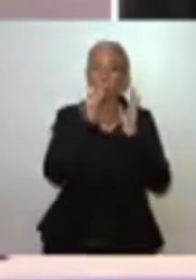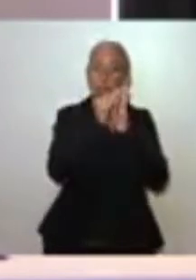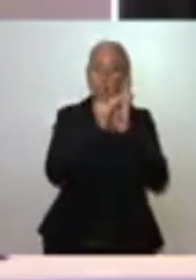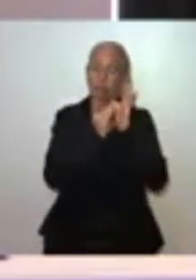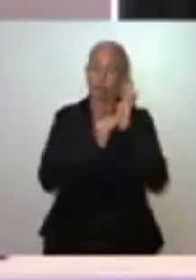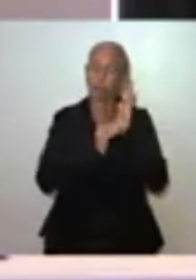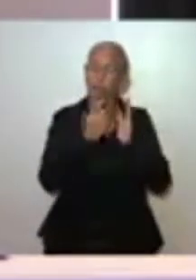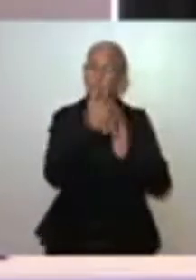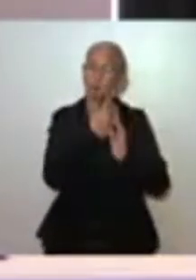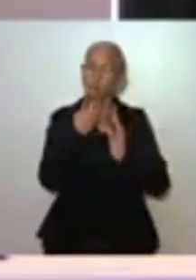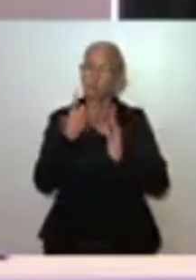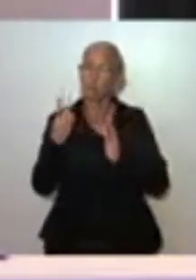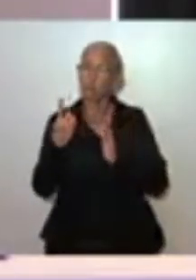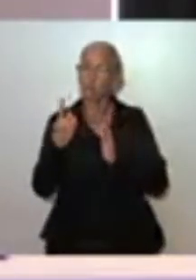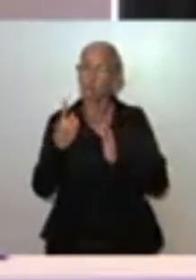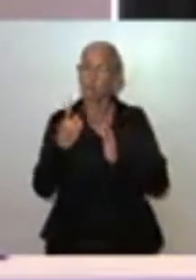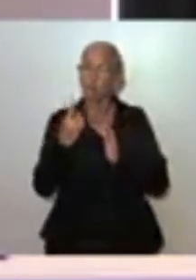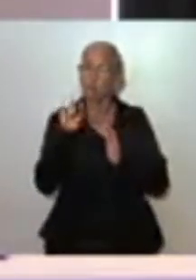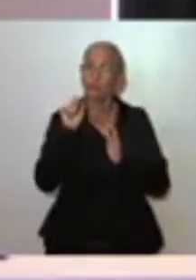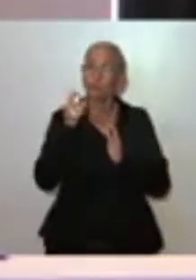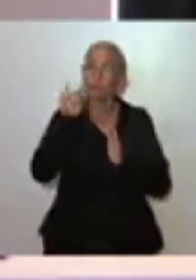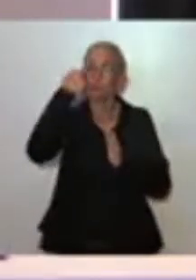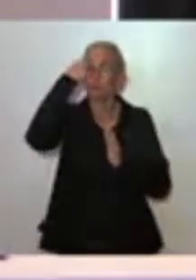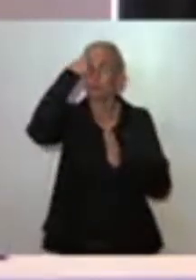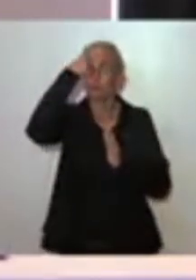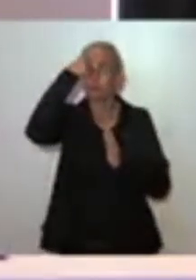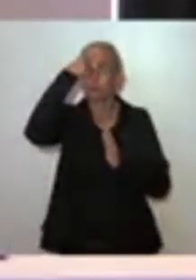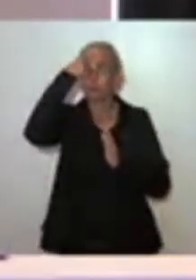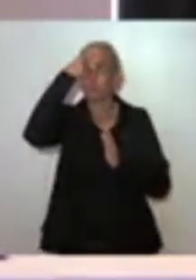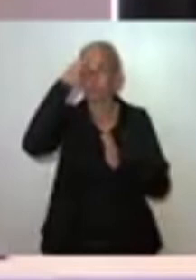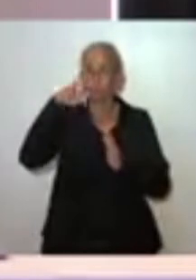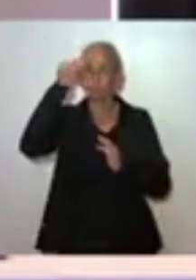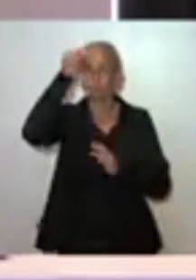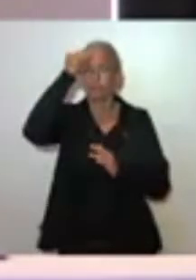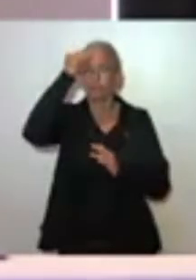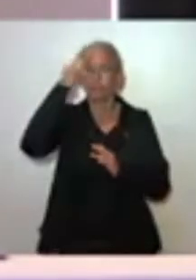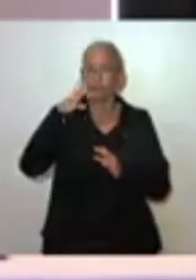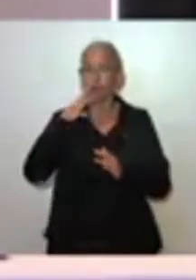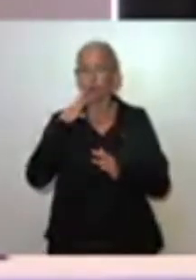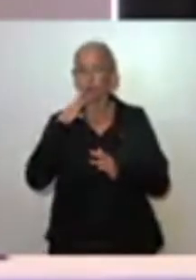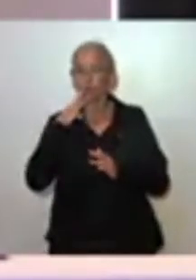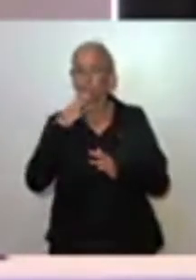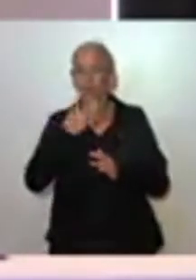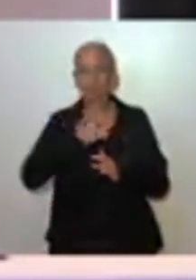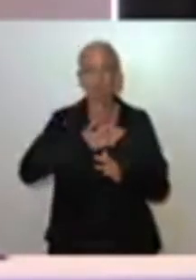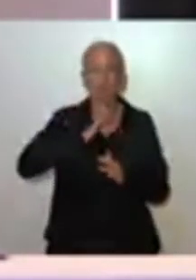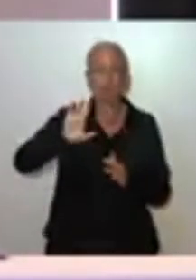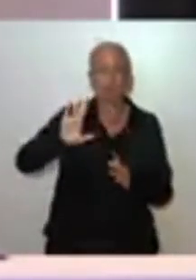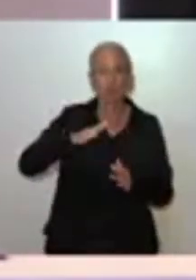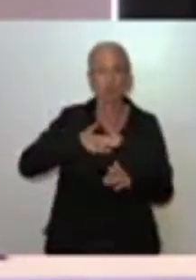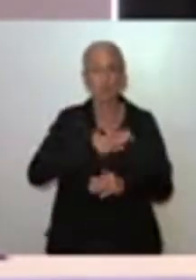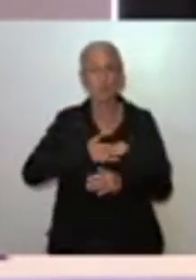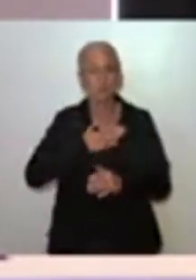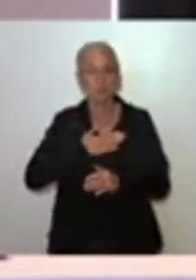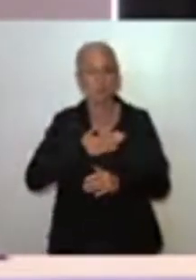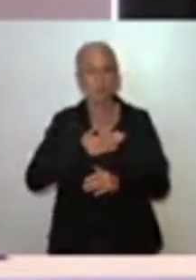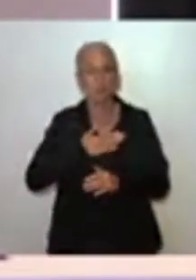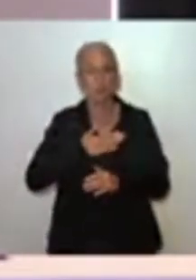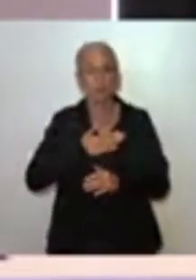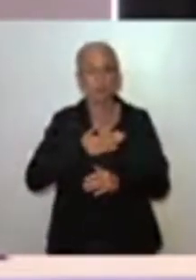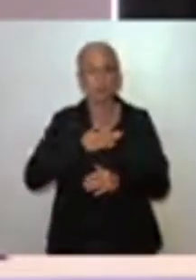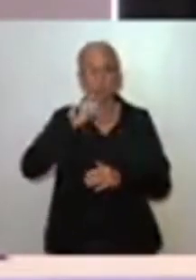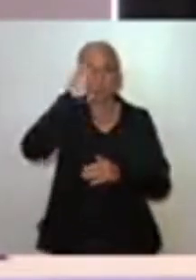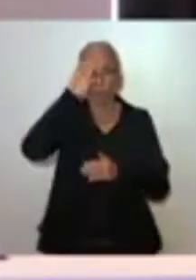você se identifica eu acho que essa participação esclarecida é muito importante eu e o mesmo